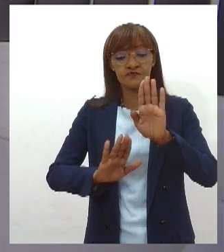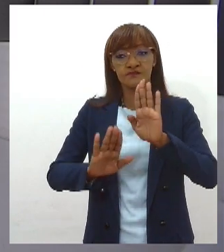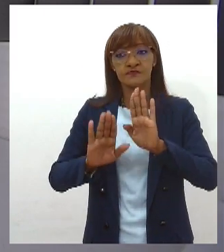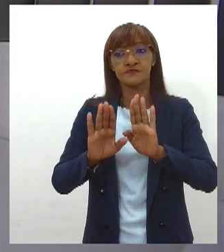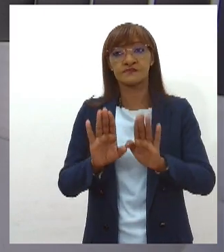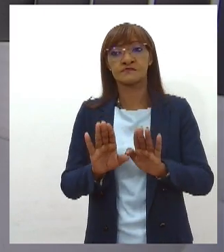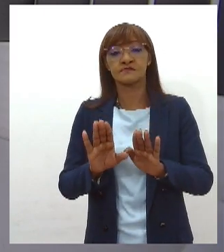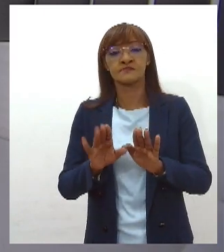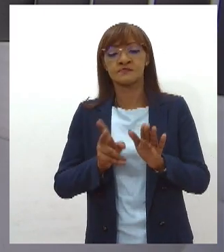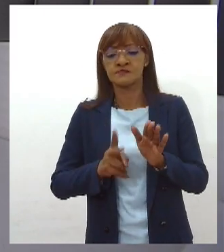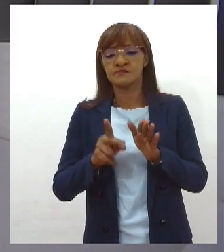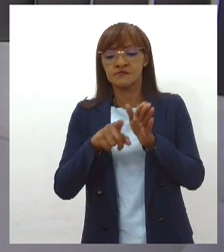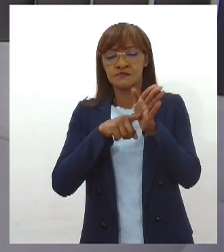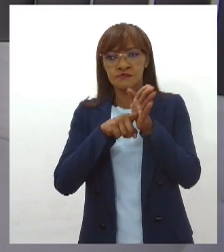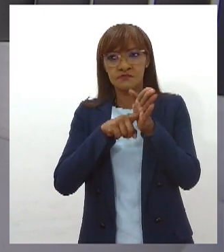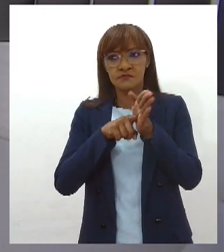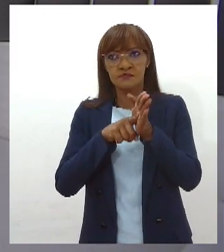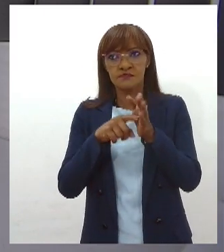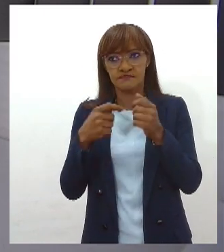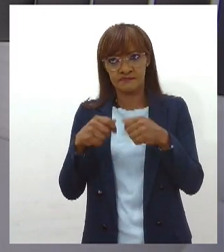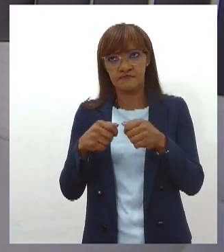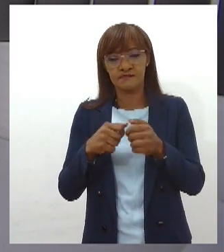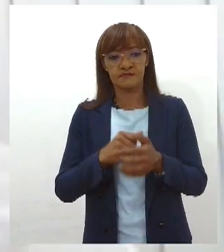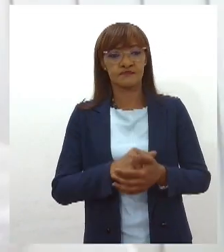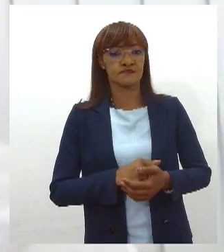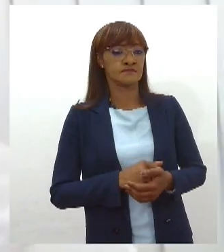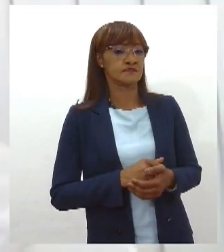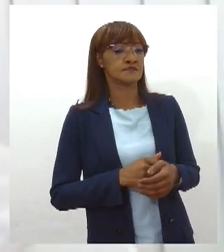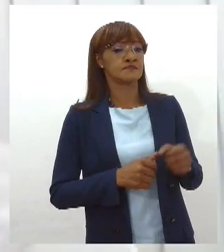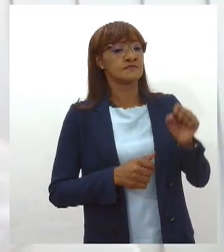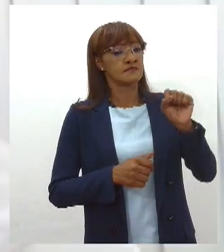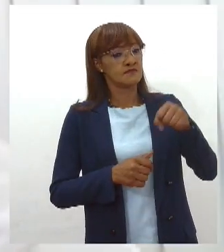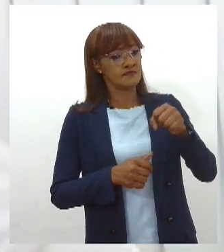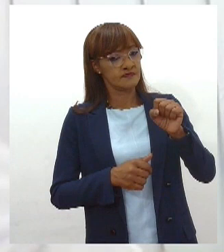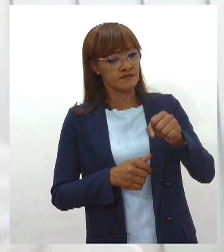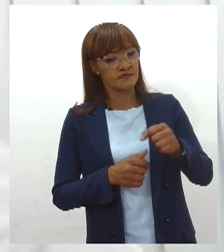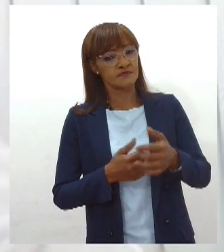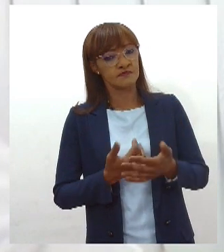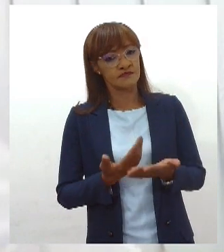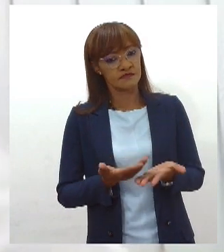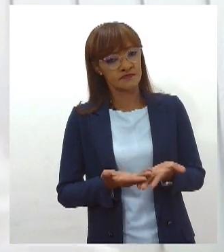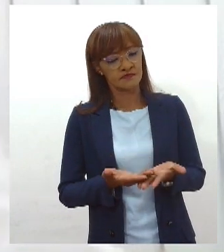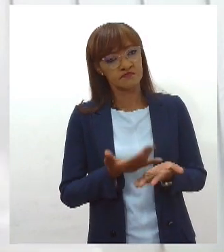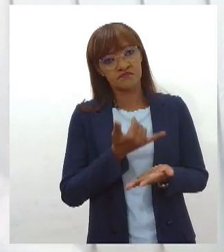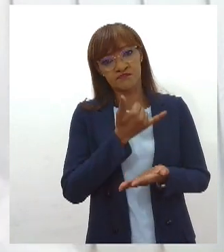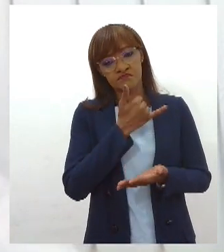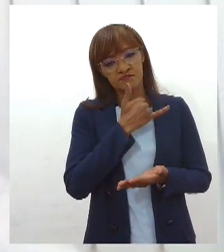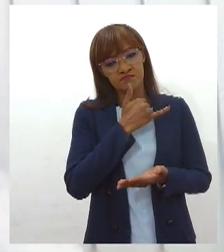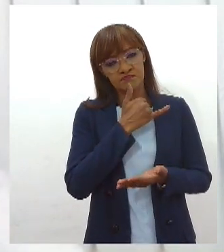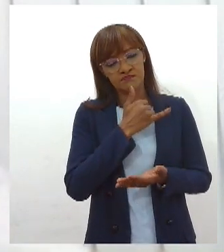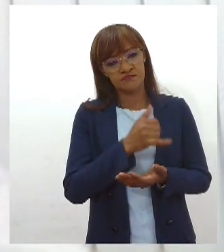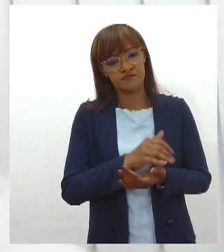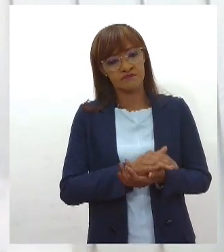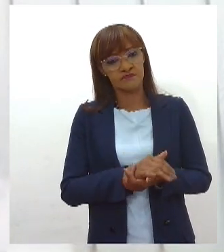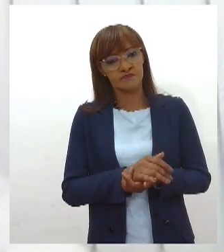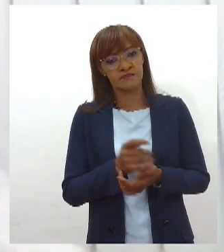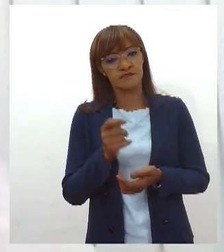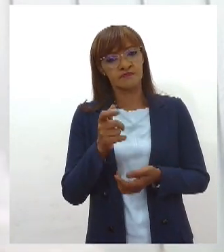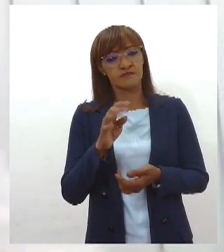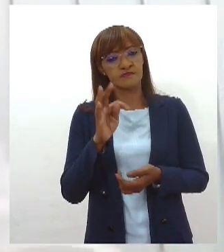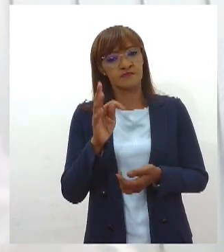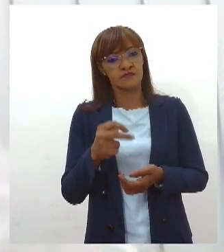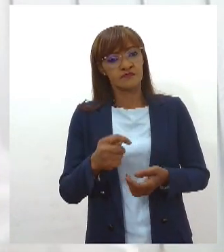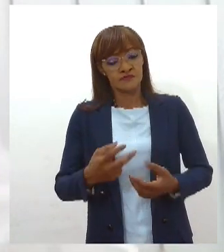aquele check-up? Isso, exatamente. Assim, infelizmente, a maioria dos cânceres do